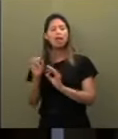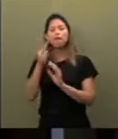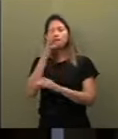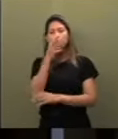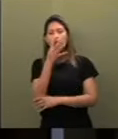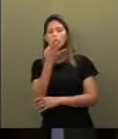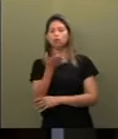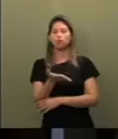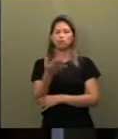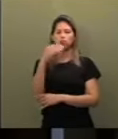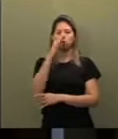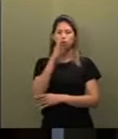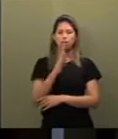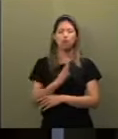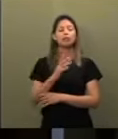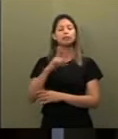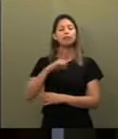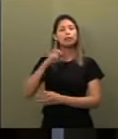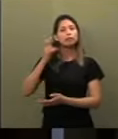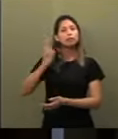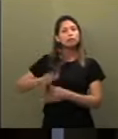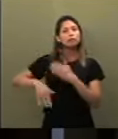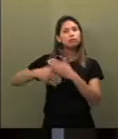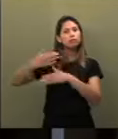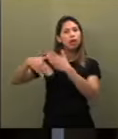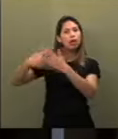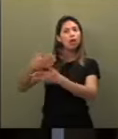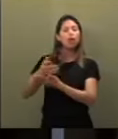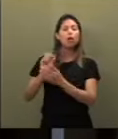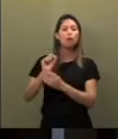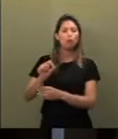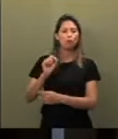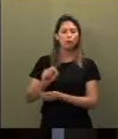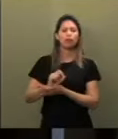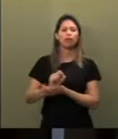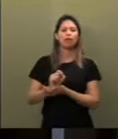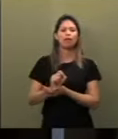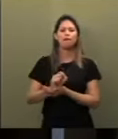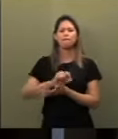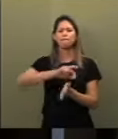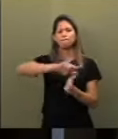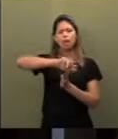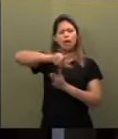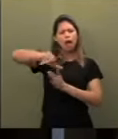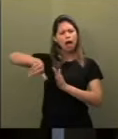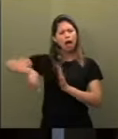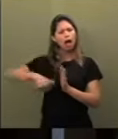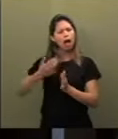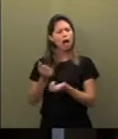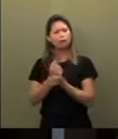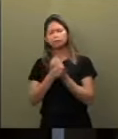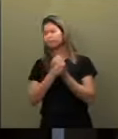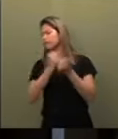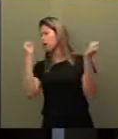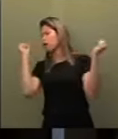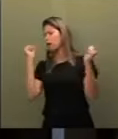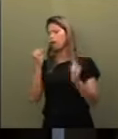Sistematicamente, nos últimos anos, muitos abusos cometidos por vários ministros.